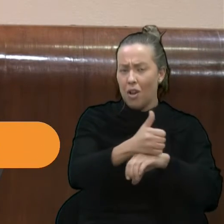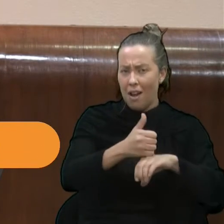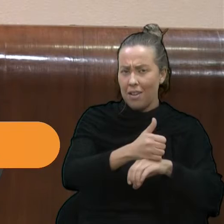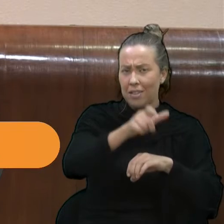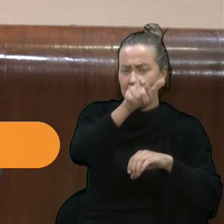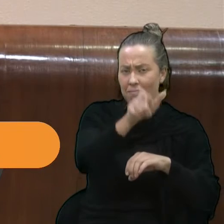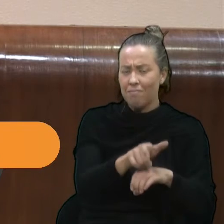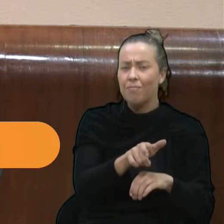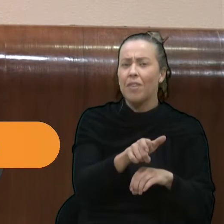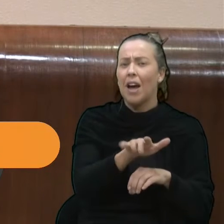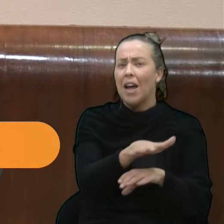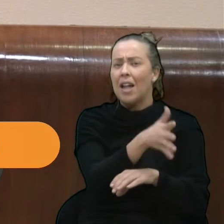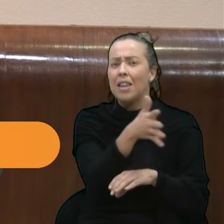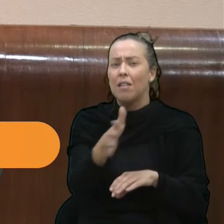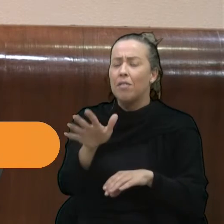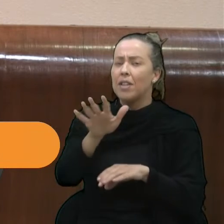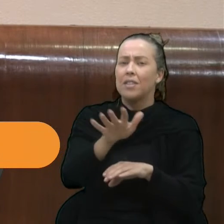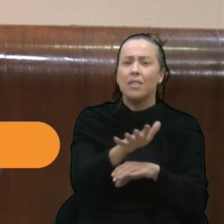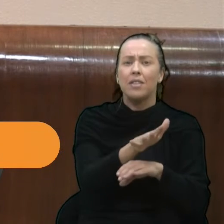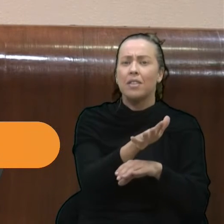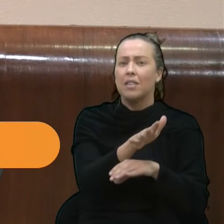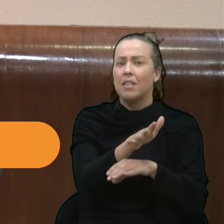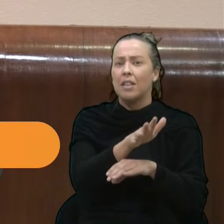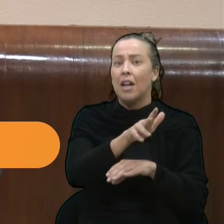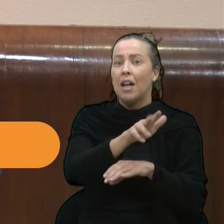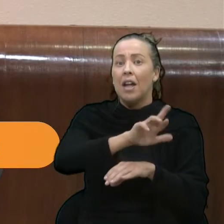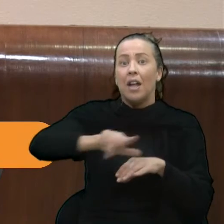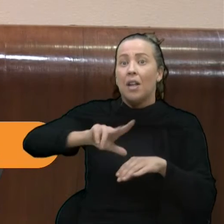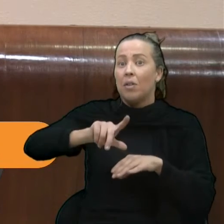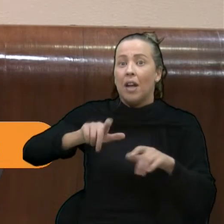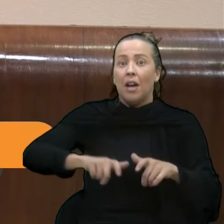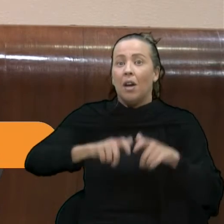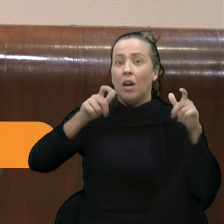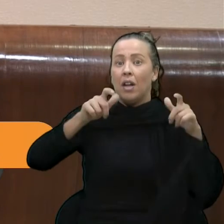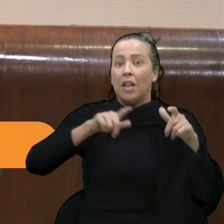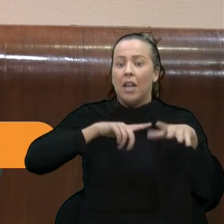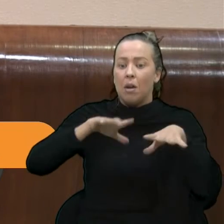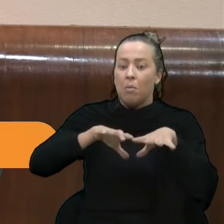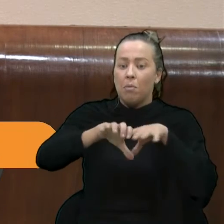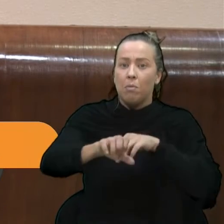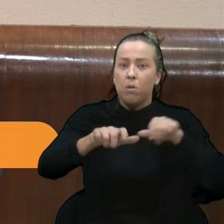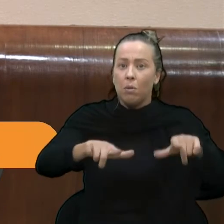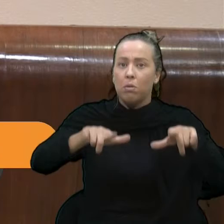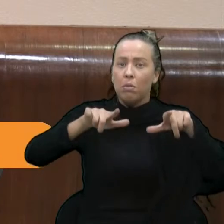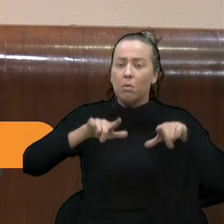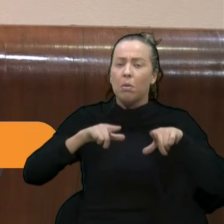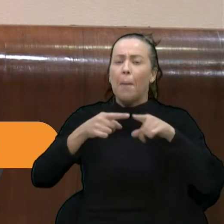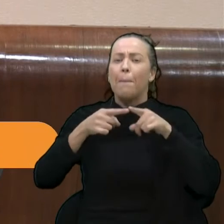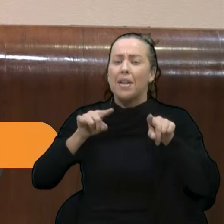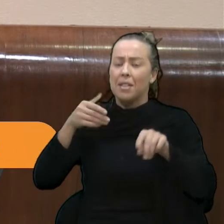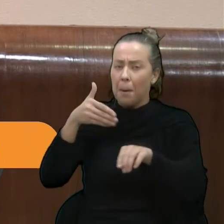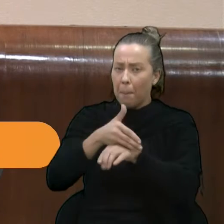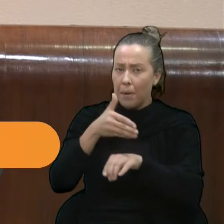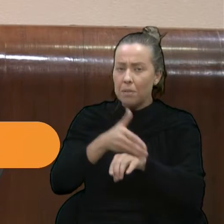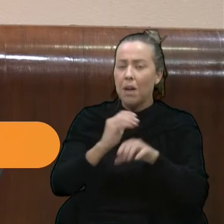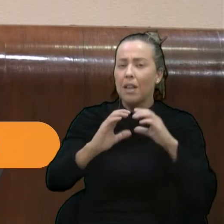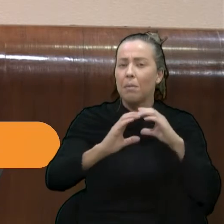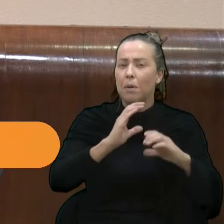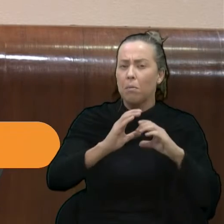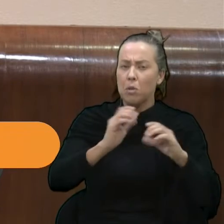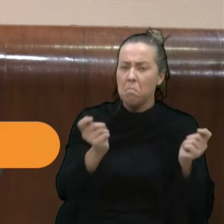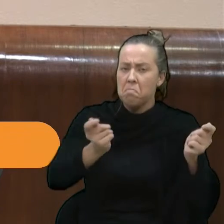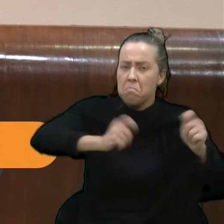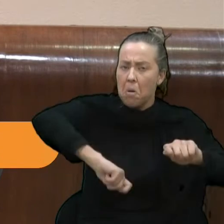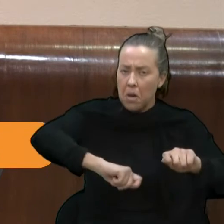talvez não estejam, ou na sua grande parte, com um diploma, mas fazem parte de uma comunicação